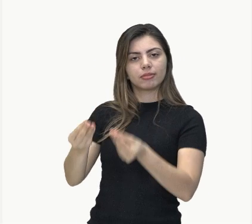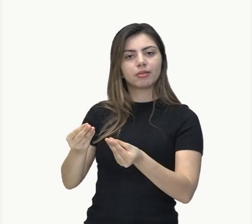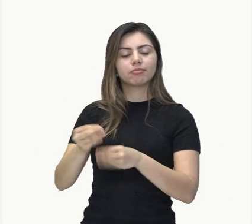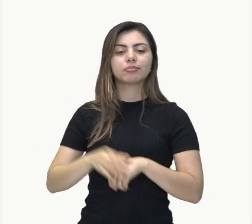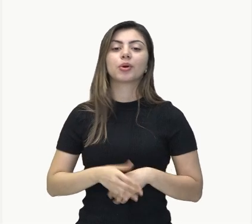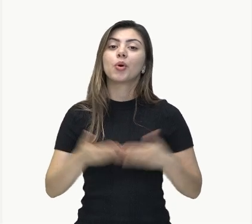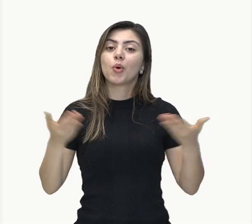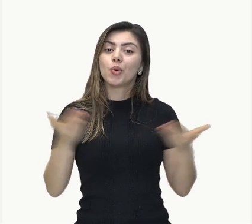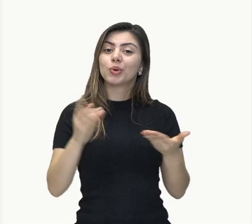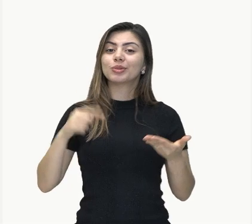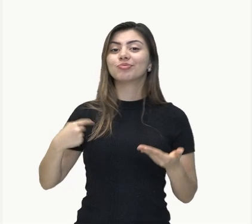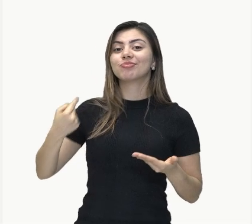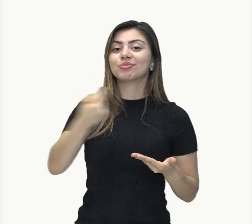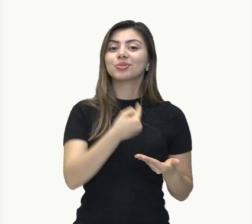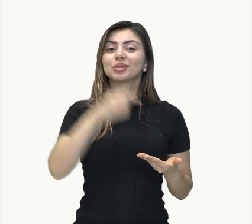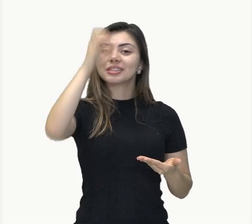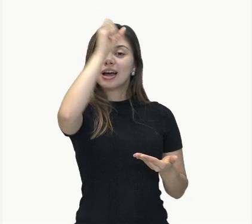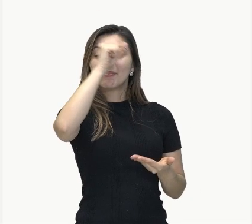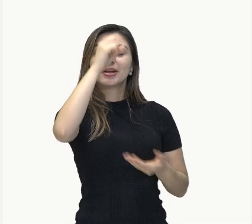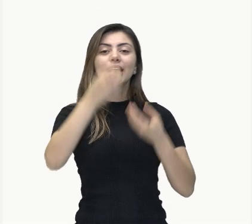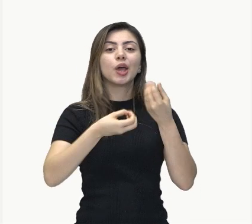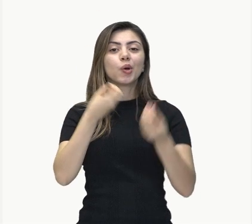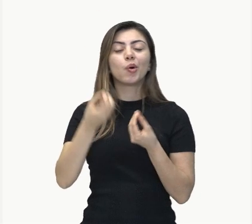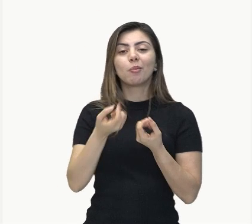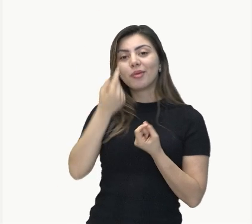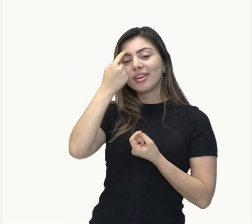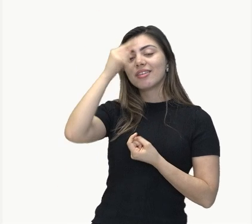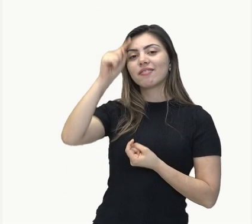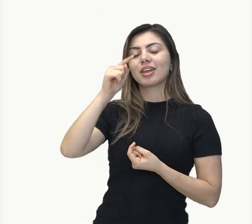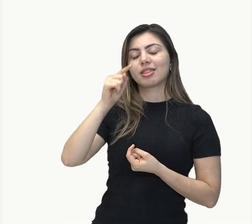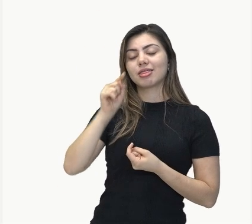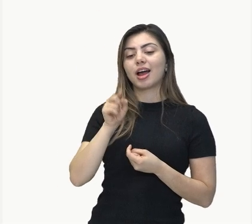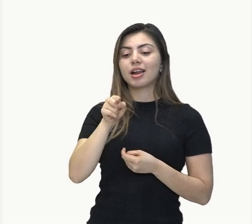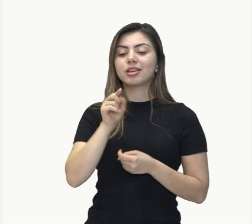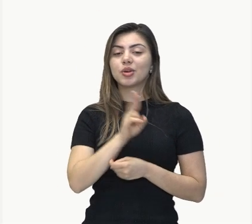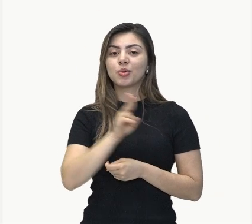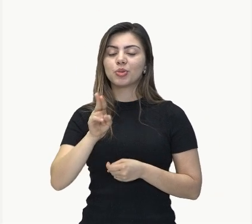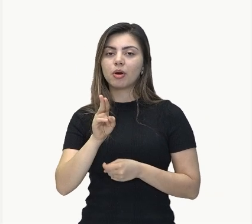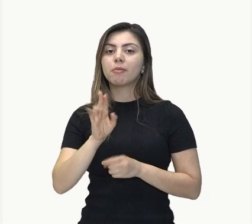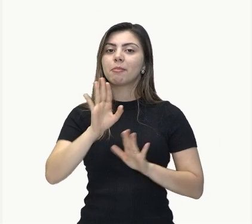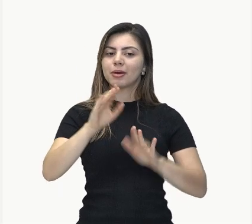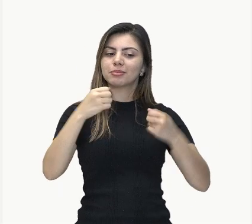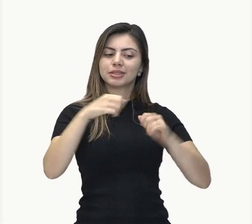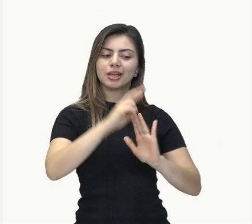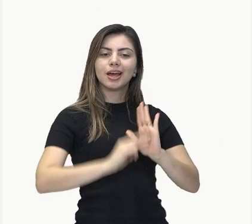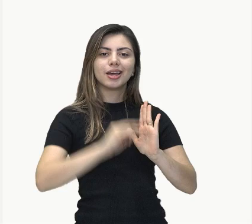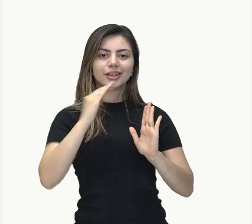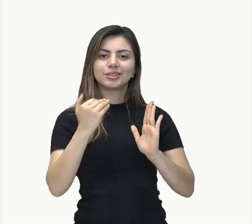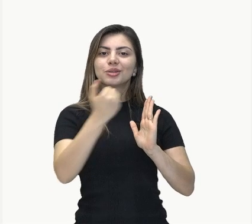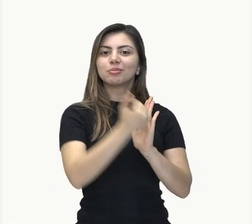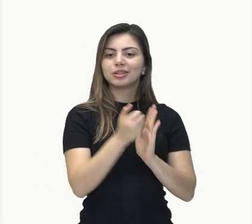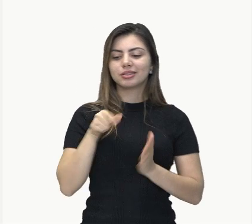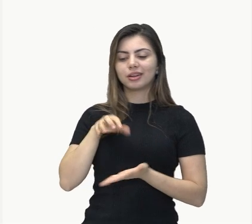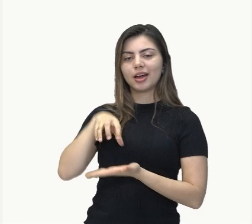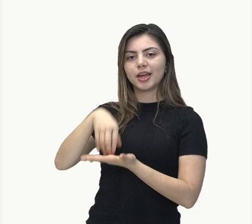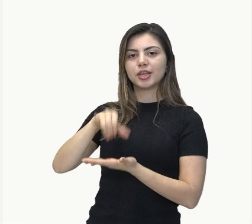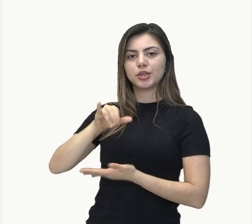a nomear os compostos orgânicos usando as regras estabelecidas pela